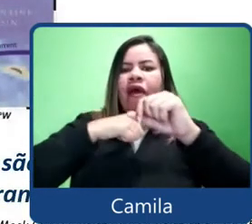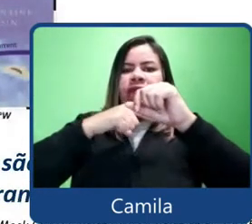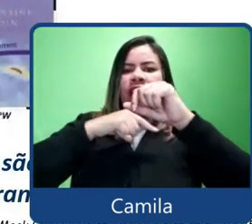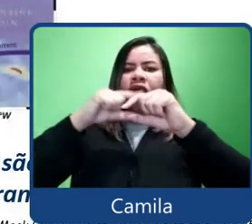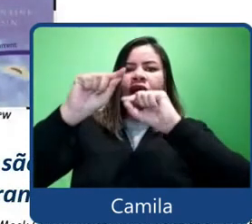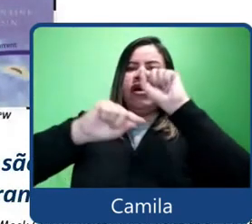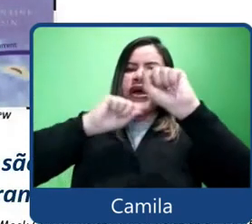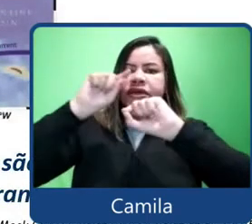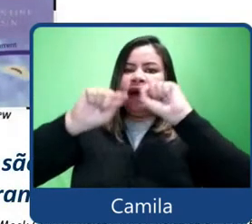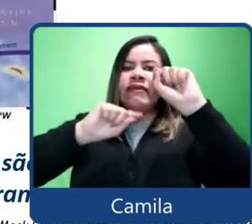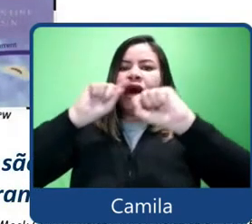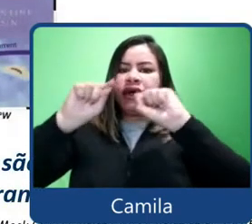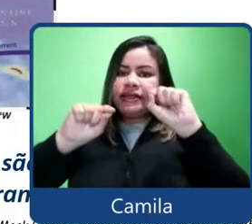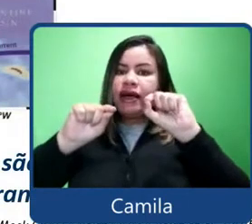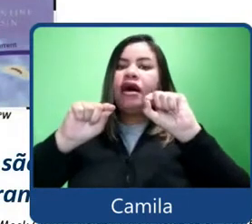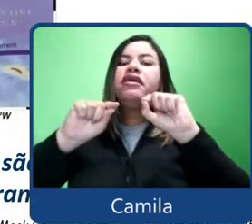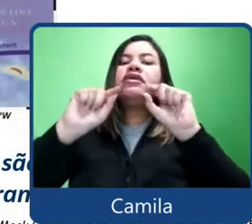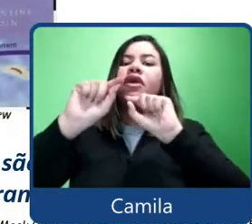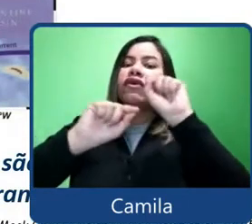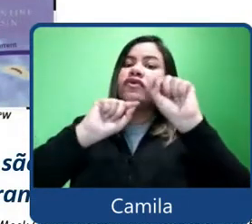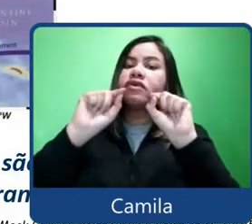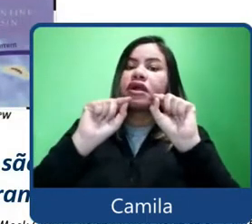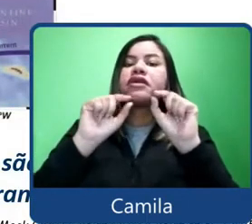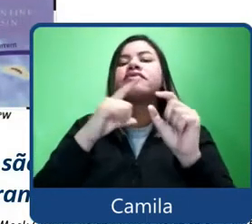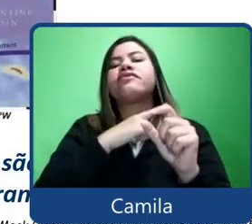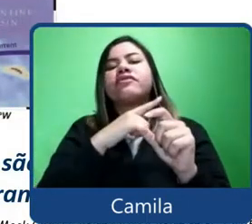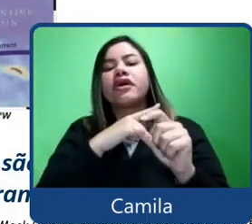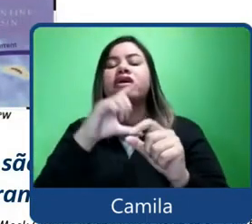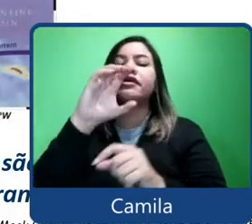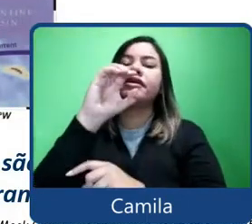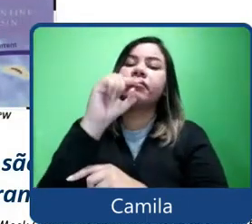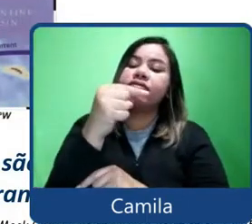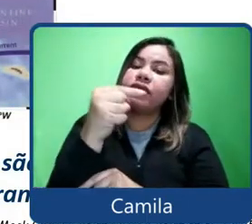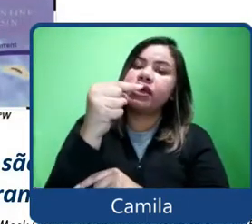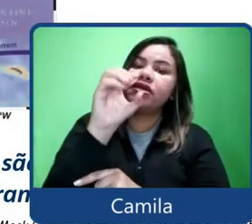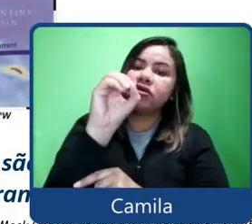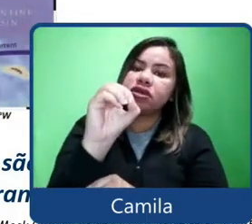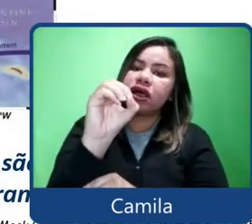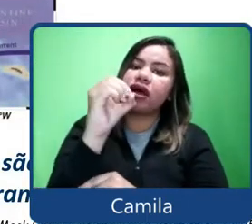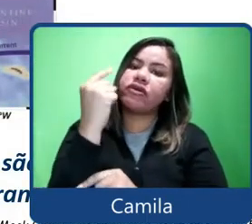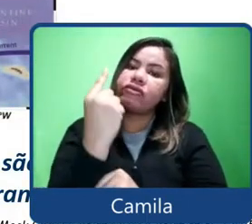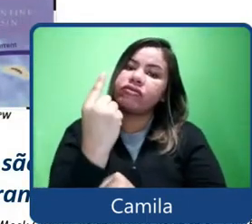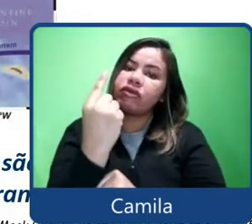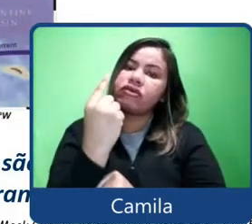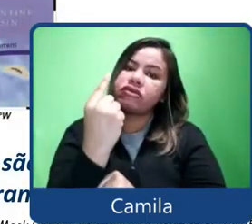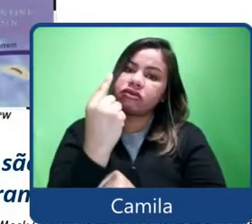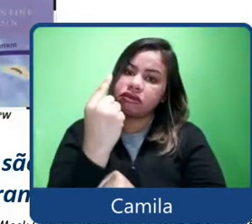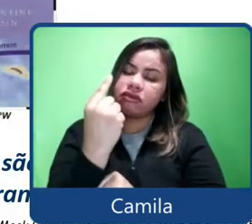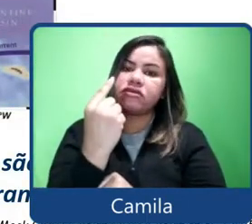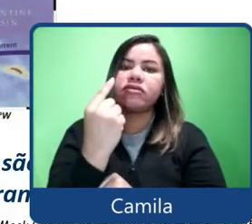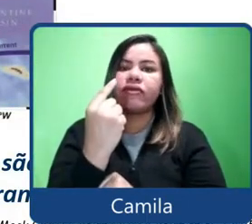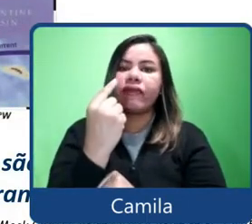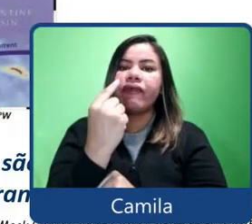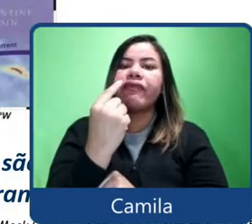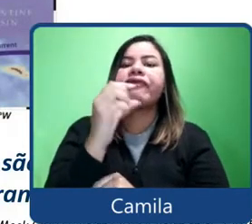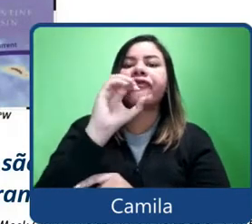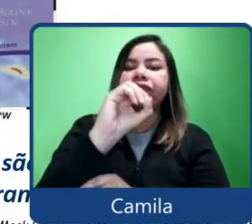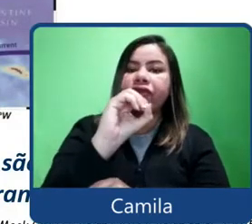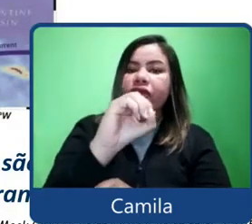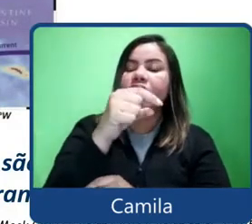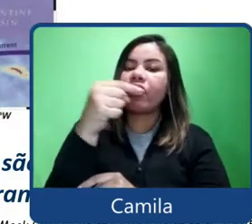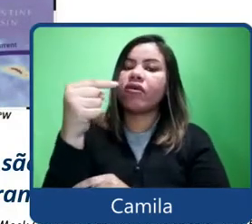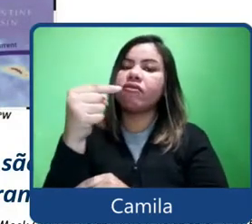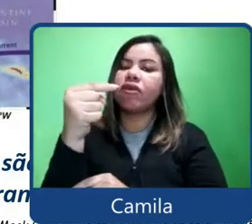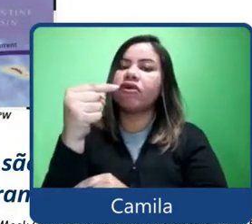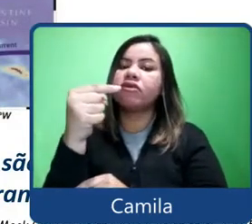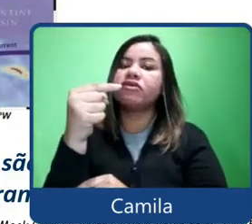0,1 para menos 0,1. Né? Ou seja, nós temos 0,2 graus latitudinal de